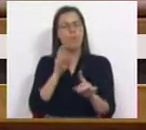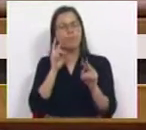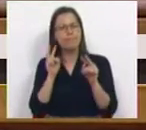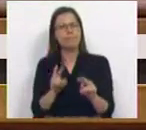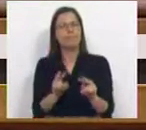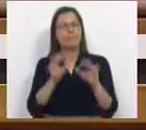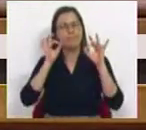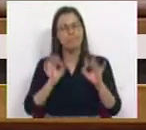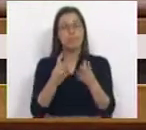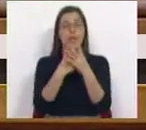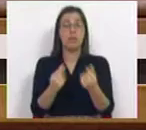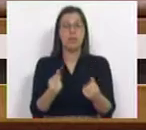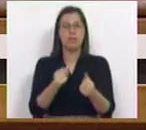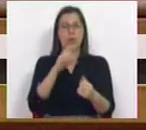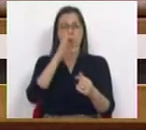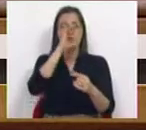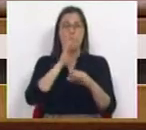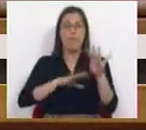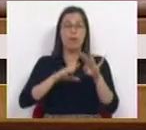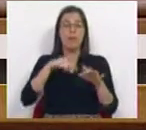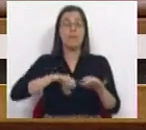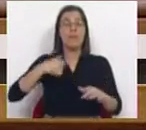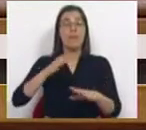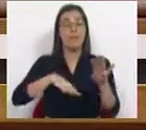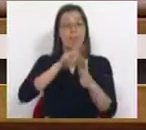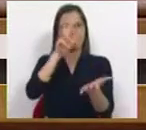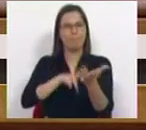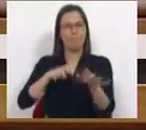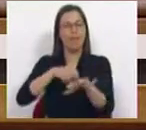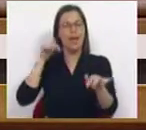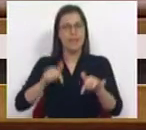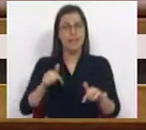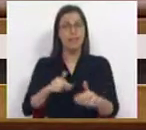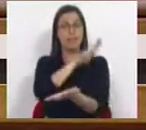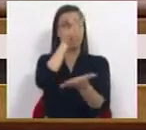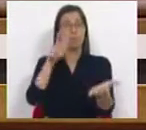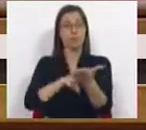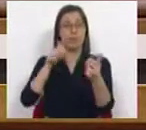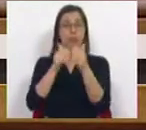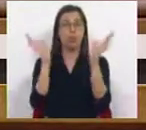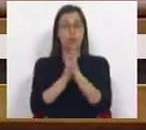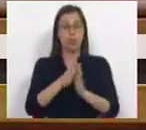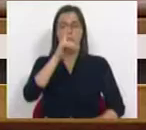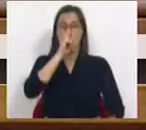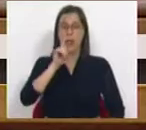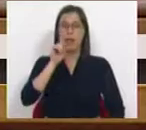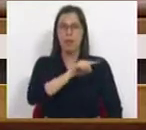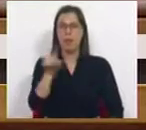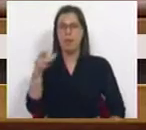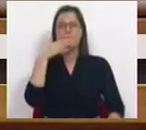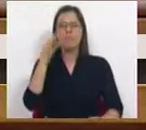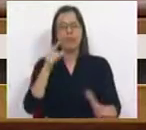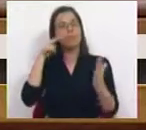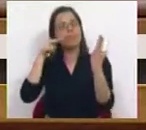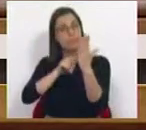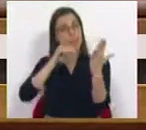olhe para a resolução que os Verdes fizeram aprovar nesta Assembleia, aliás, aprovada por unanimidade, recordo, e que